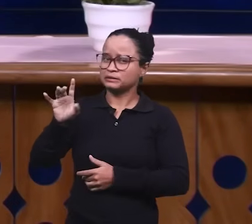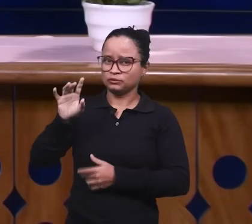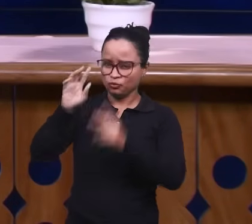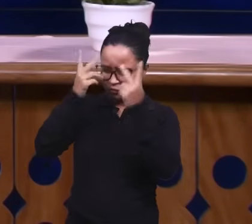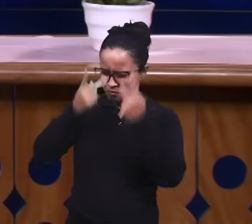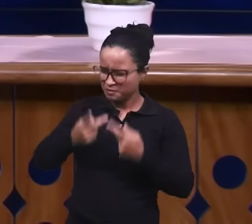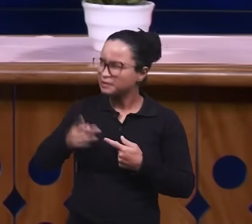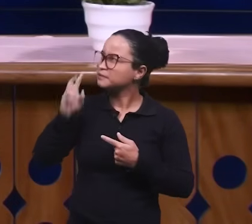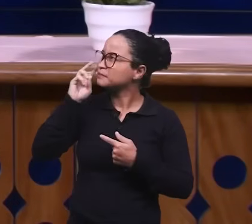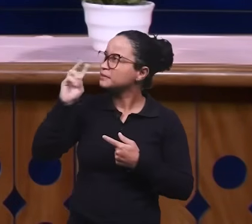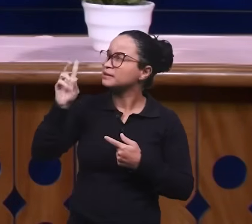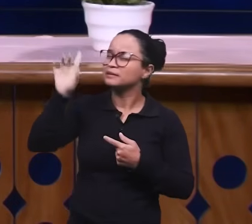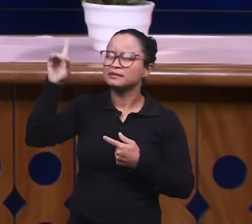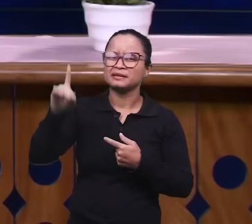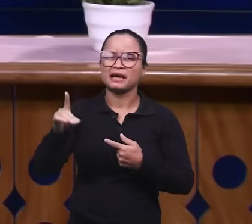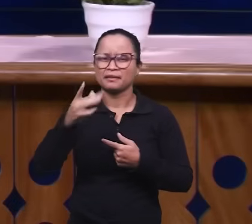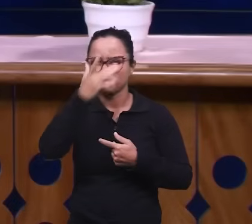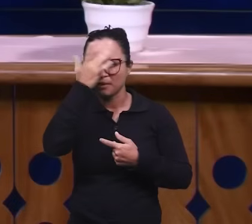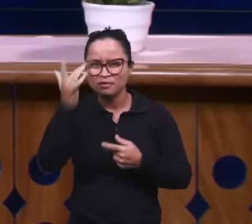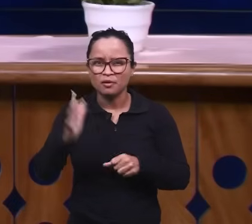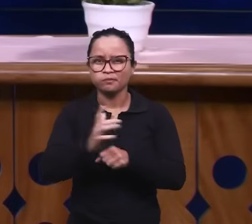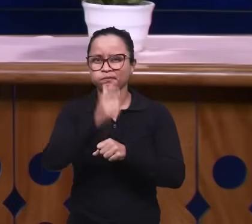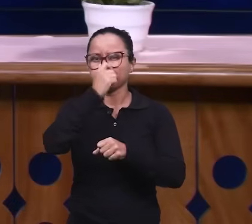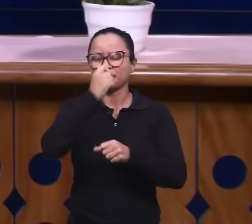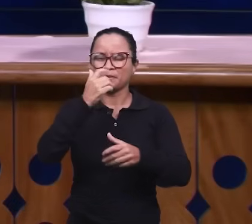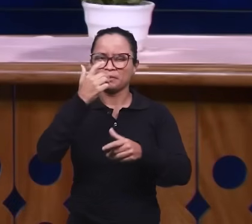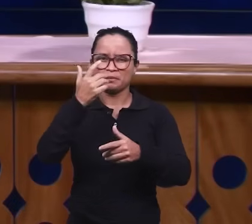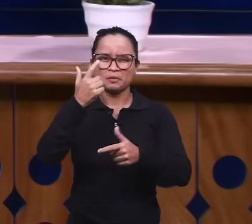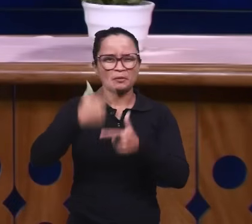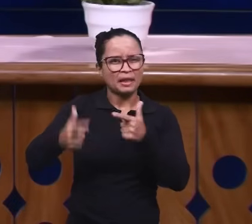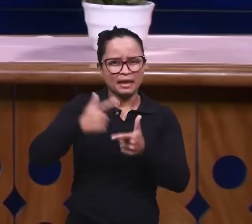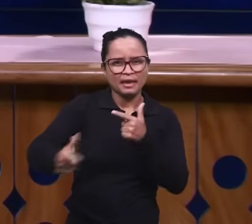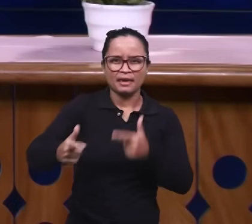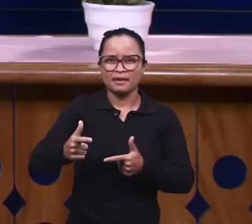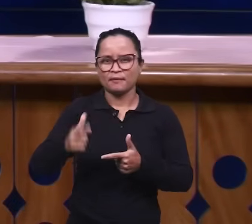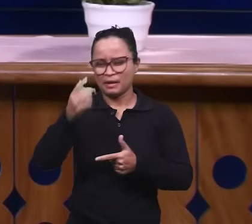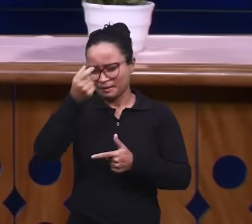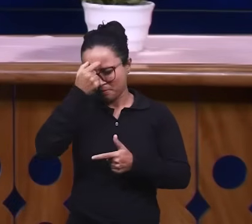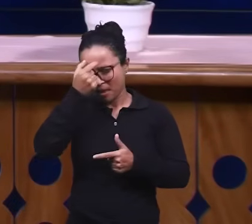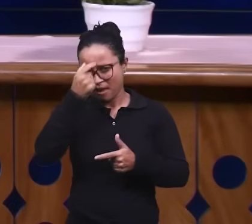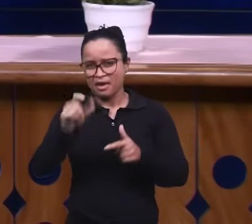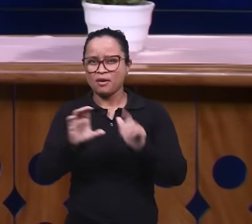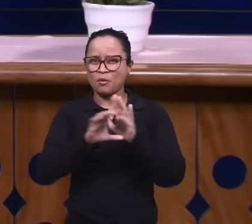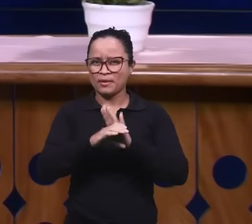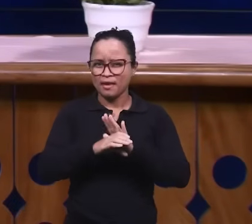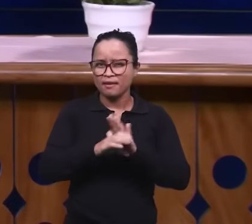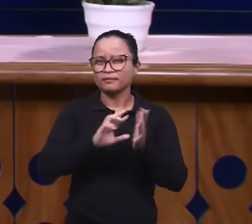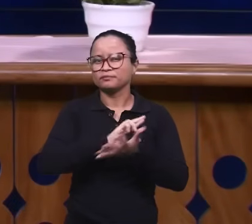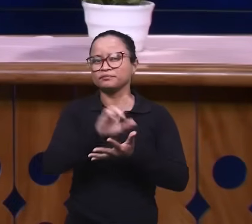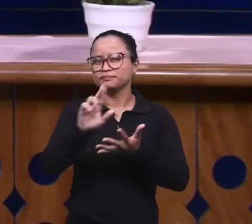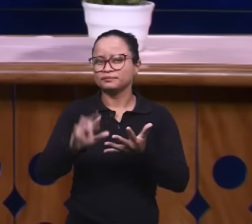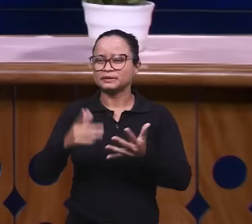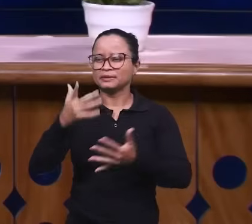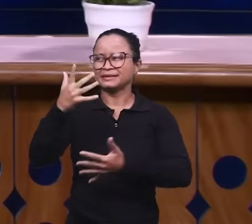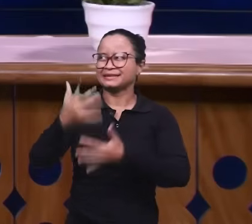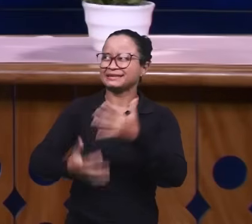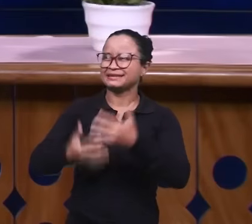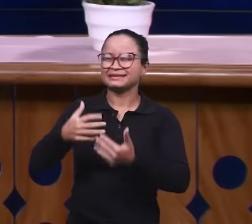os problemas, aquilo que se passa pela mente, seus conceitos, isso cria uma barreira para que